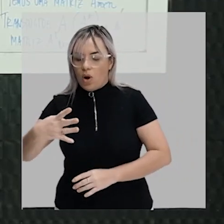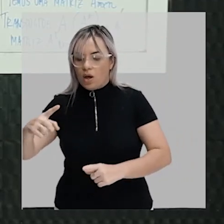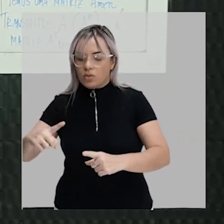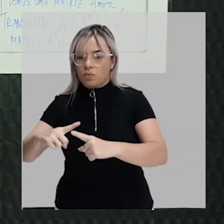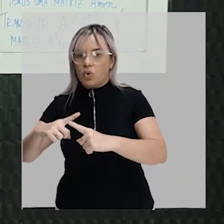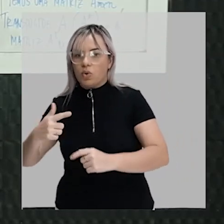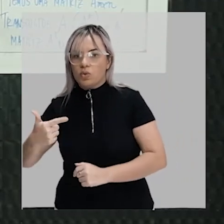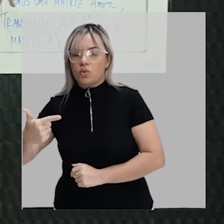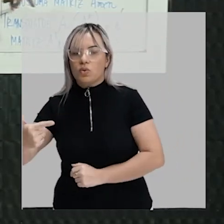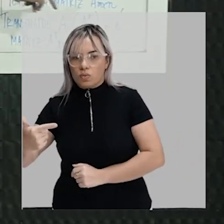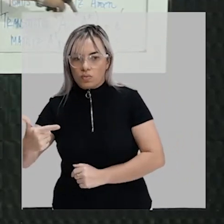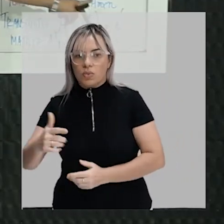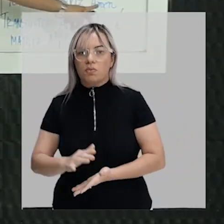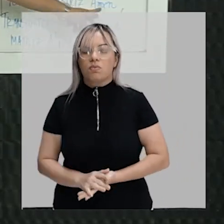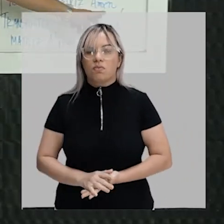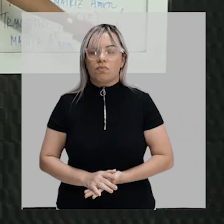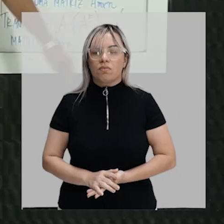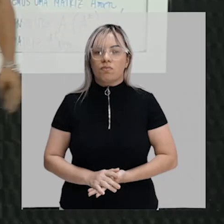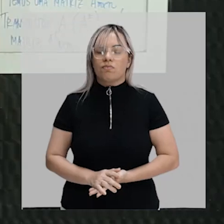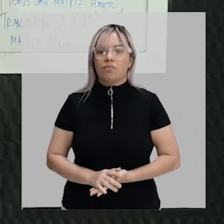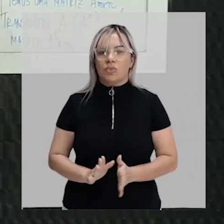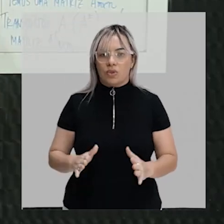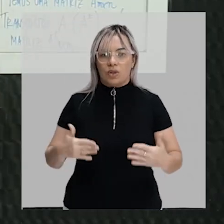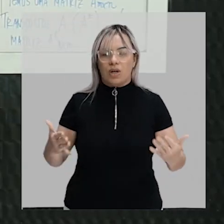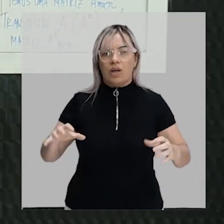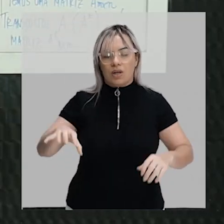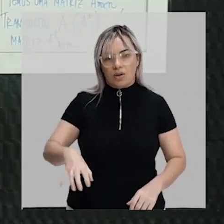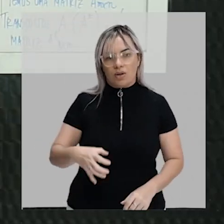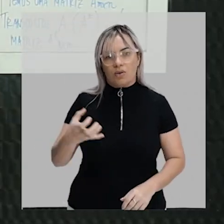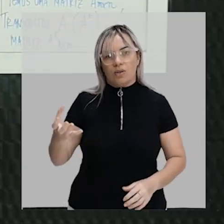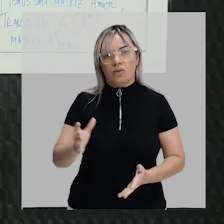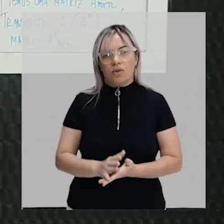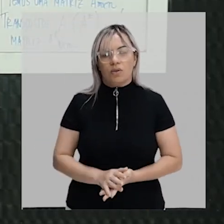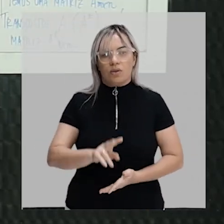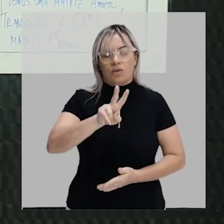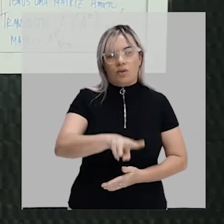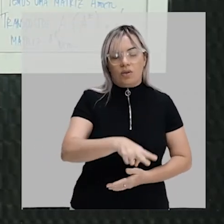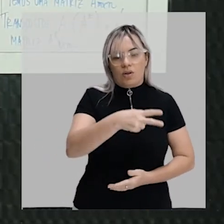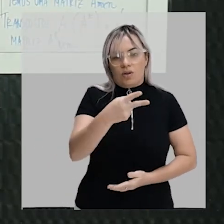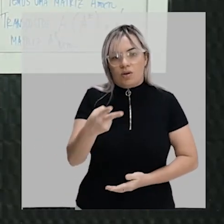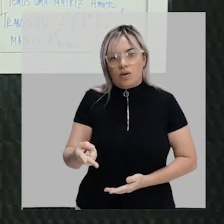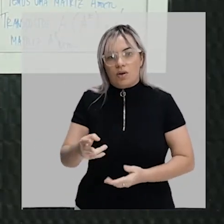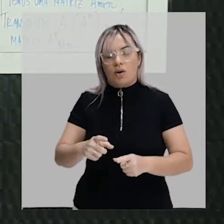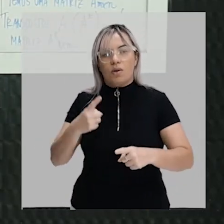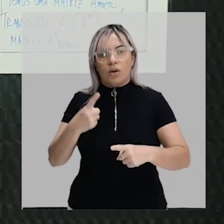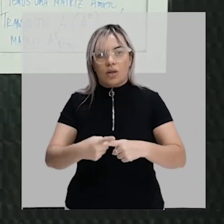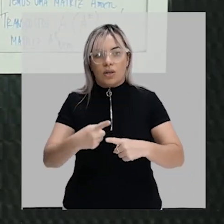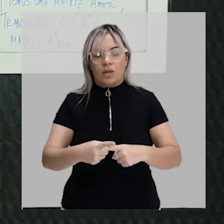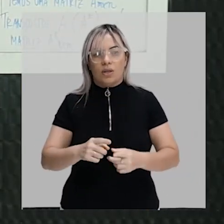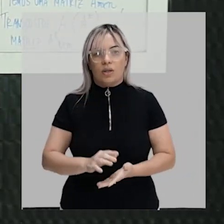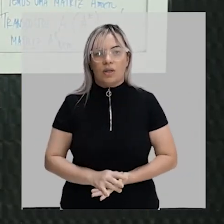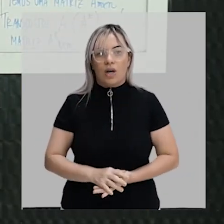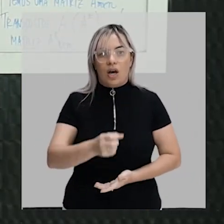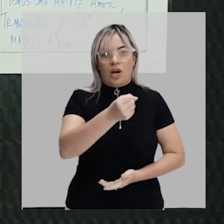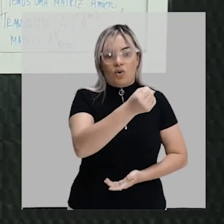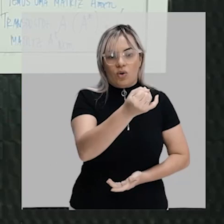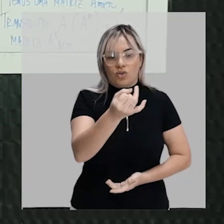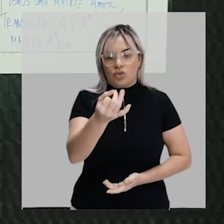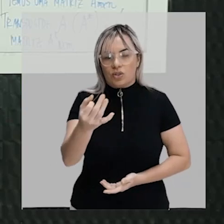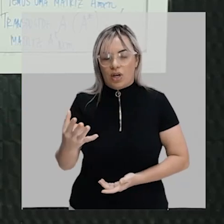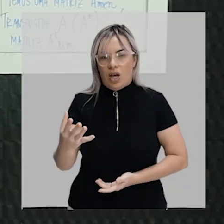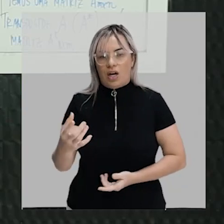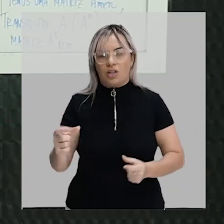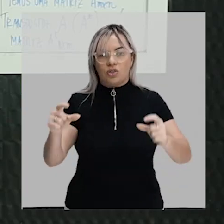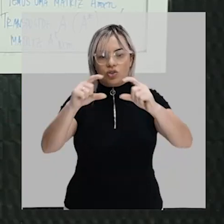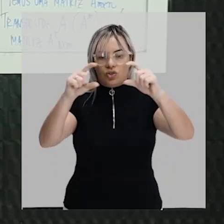que ocorreu exatamente o que a gente colocou na definição aqui o que que inverteu quantidade de linha e quantidade de coluna tá então